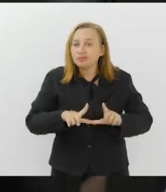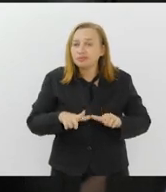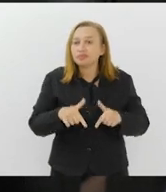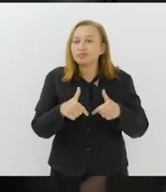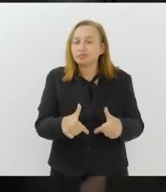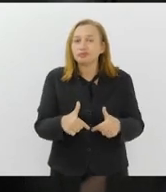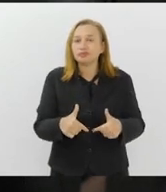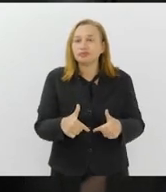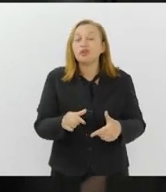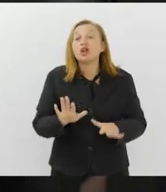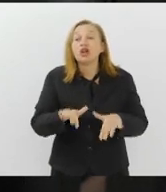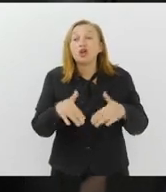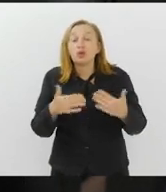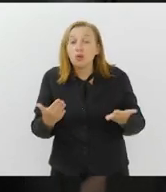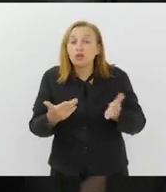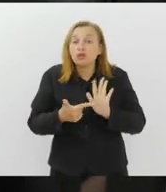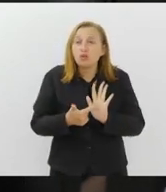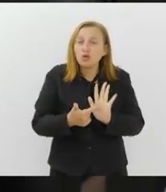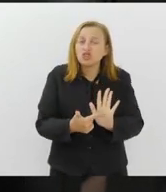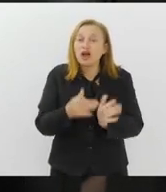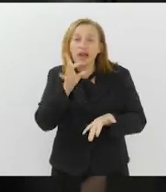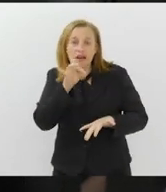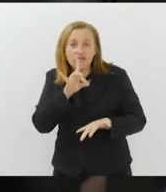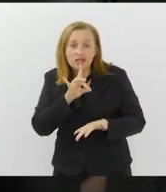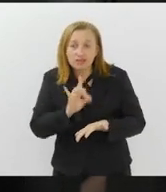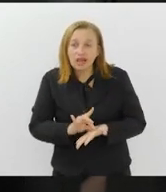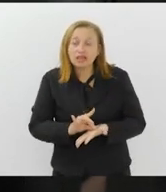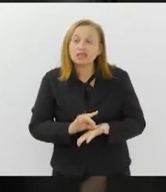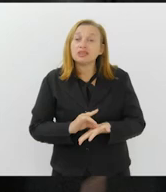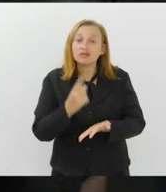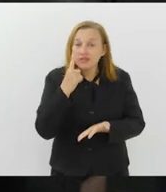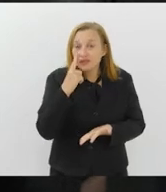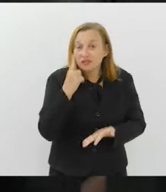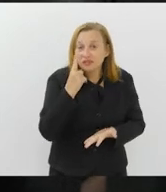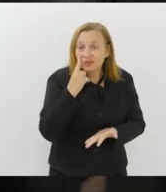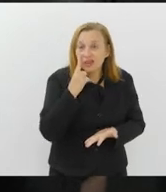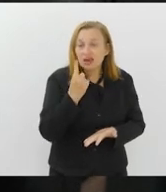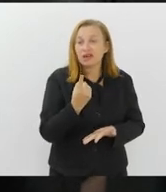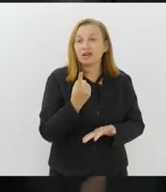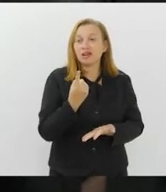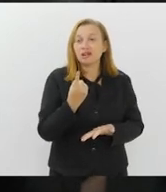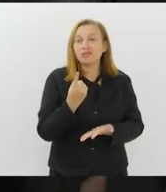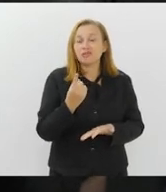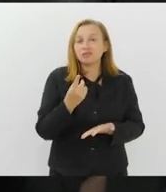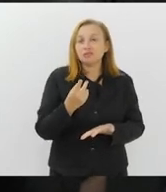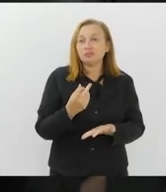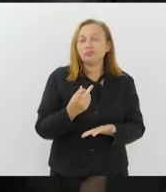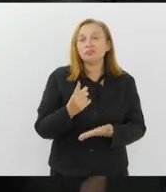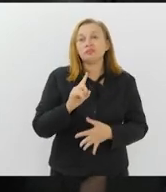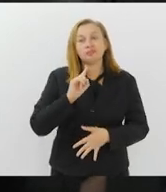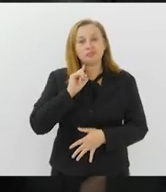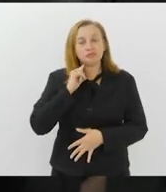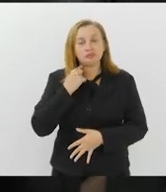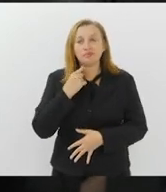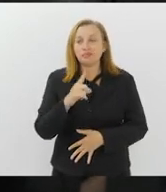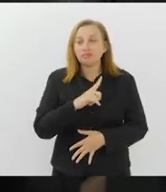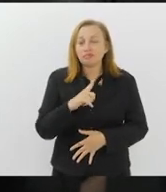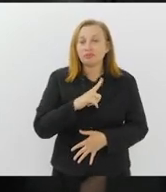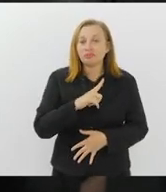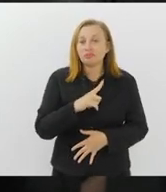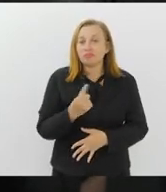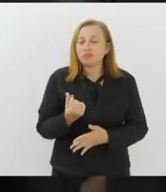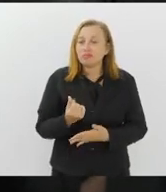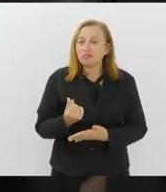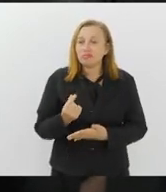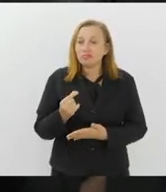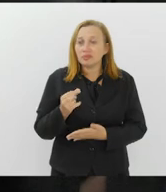E, quando sair monstro dali de dentro, a gente vai ver a sujeirada que é. É lucro em cima de lucro